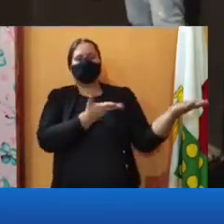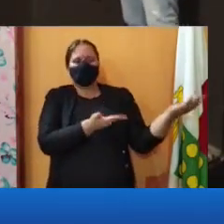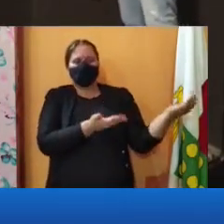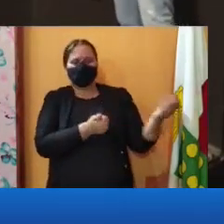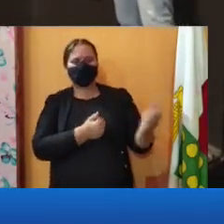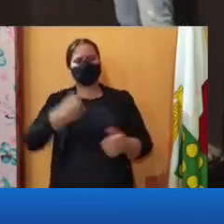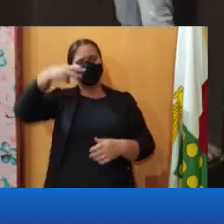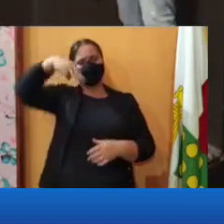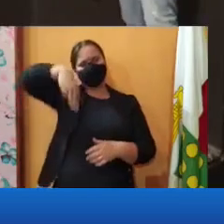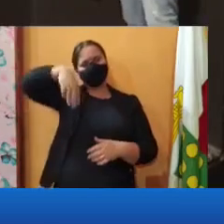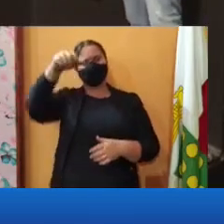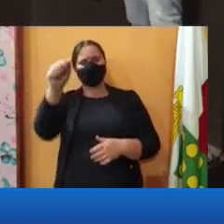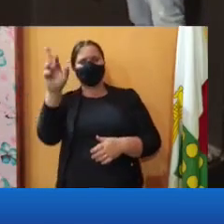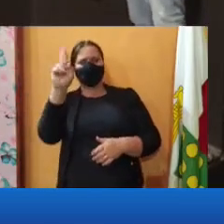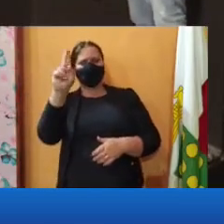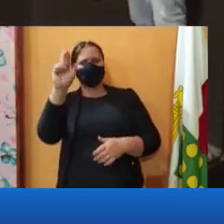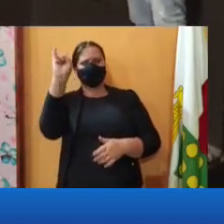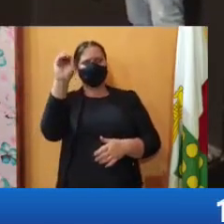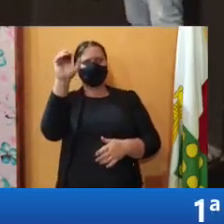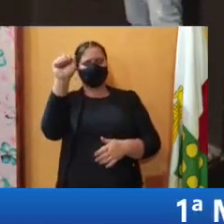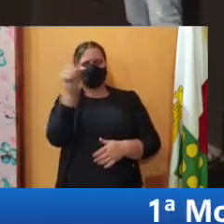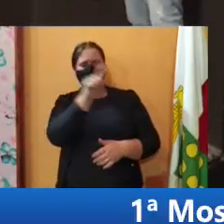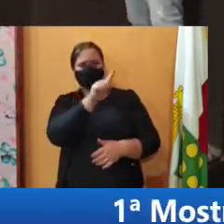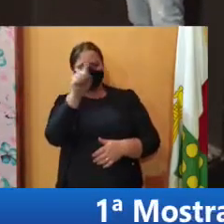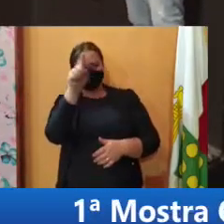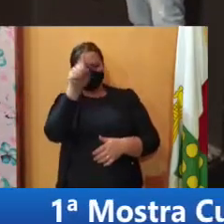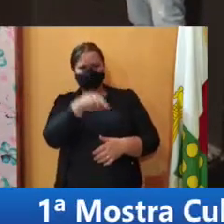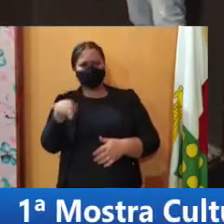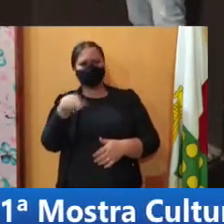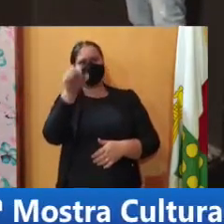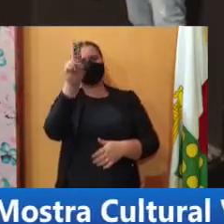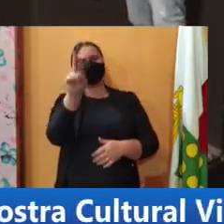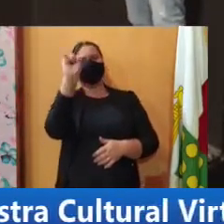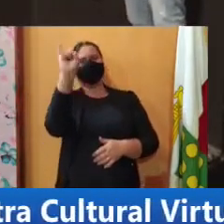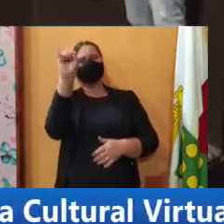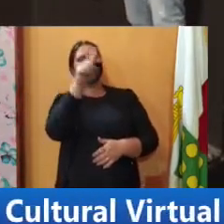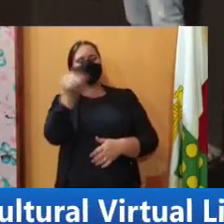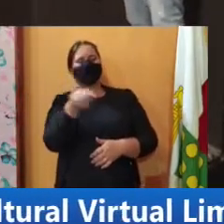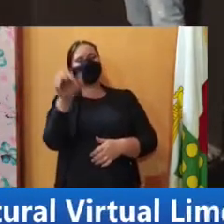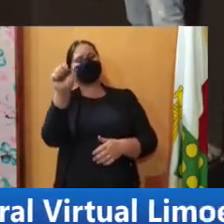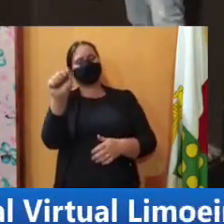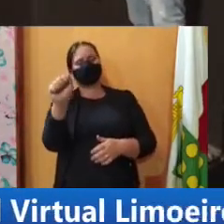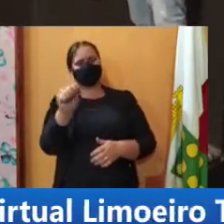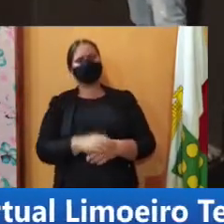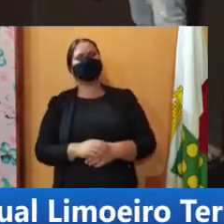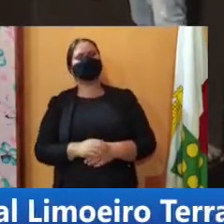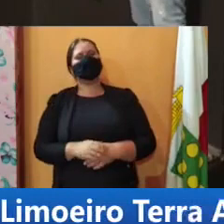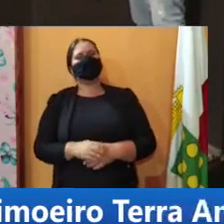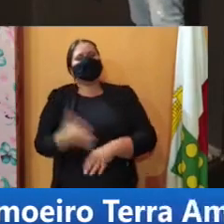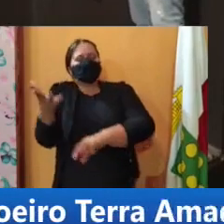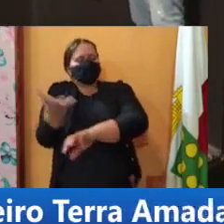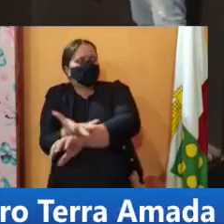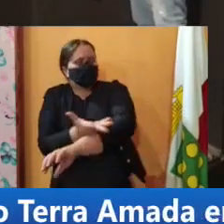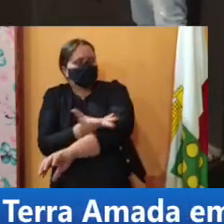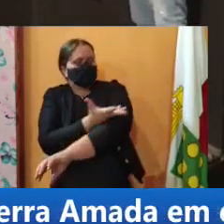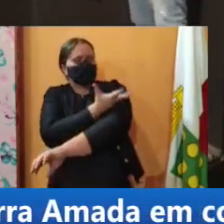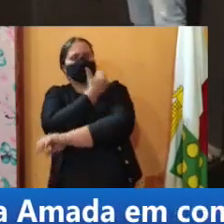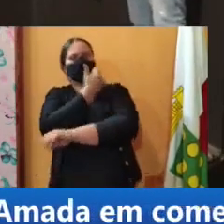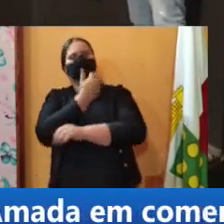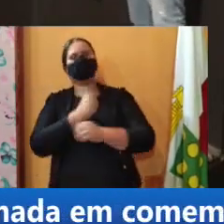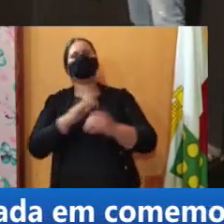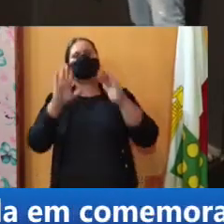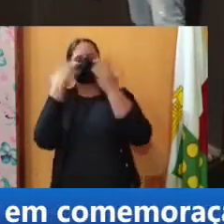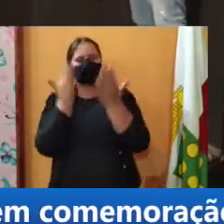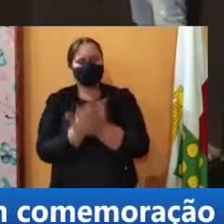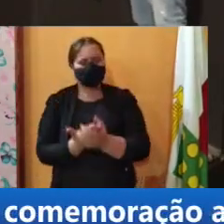Cadu. Minha lindona, você nos emocionou com sua participação. E isso é que tem que ir para as escolas.